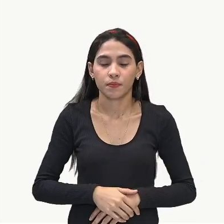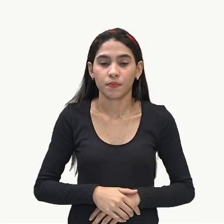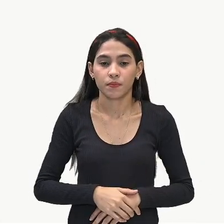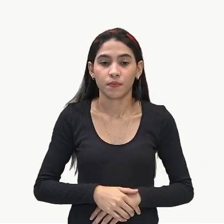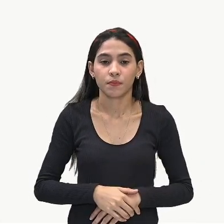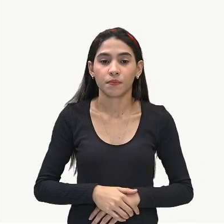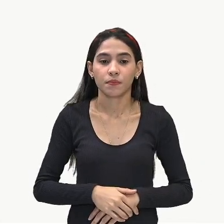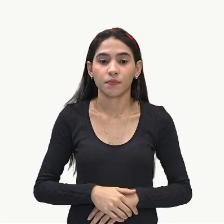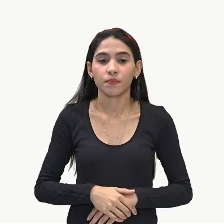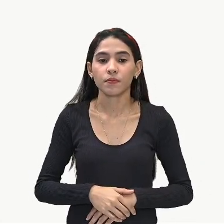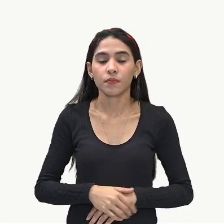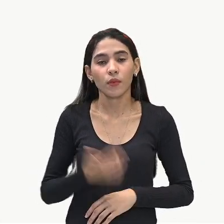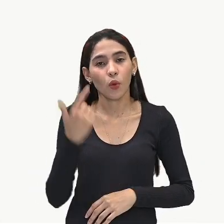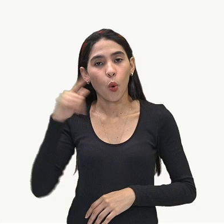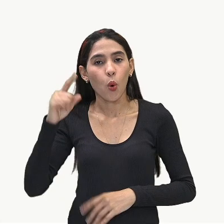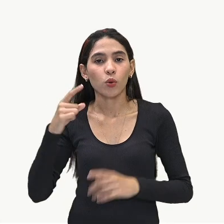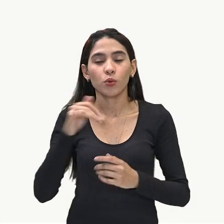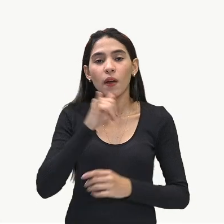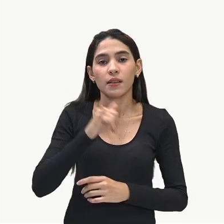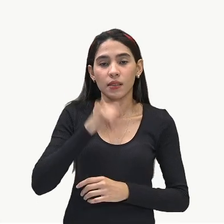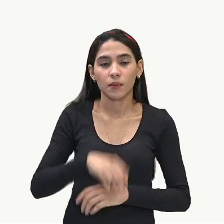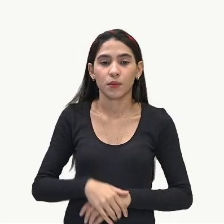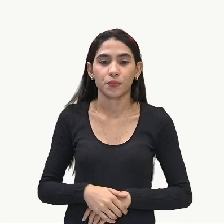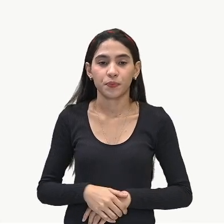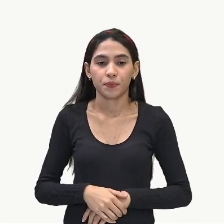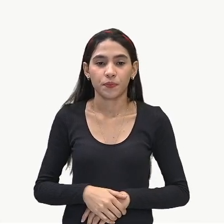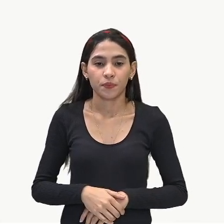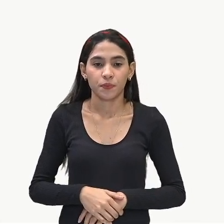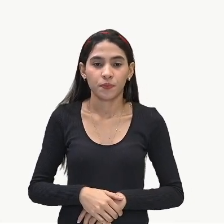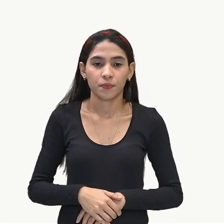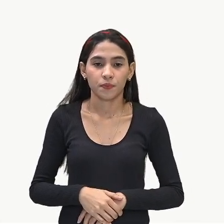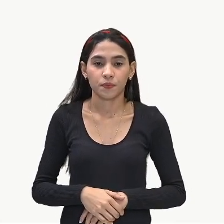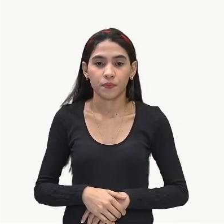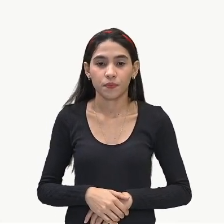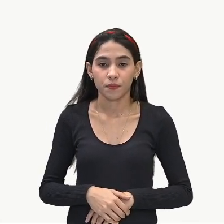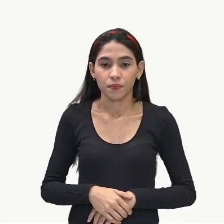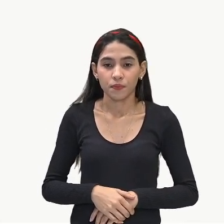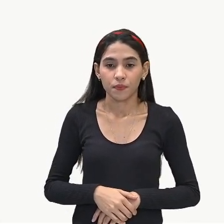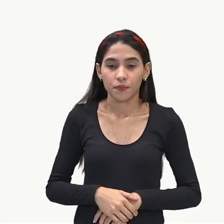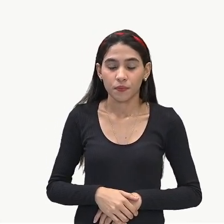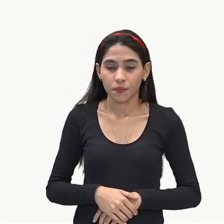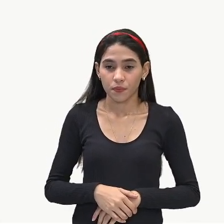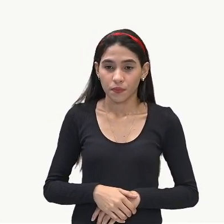bom? Vamos ver uma outra lei de ocorrência. A próxima aqui.